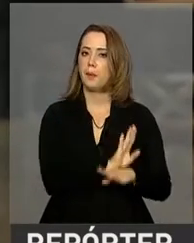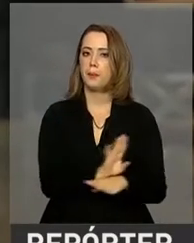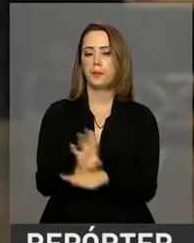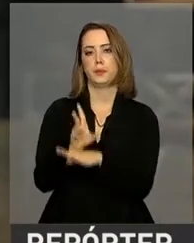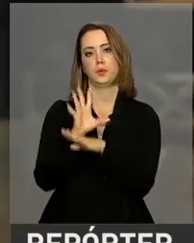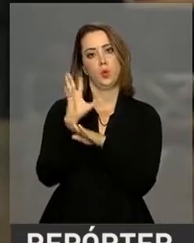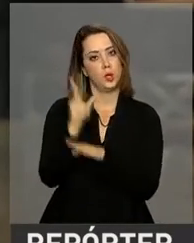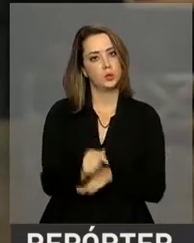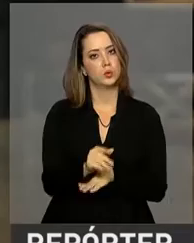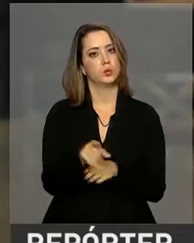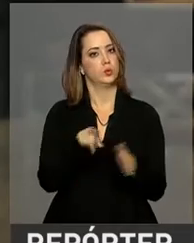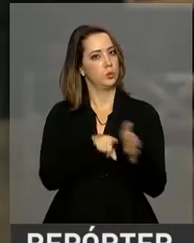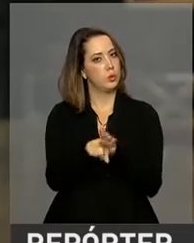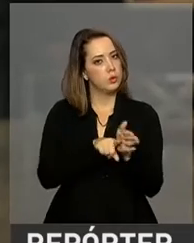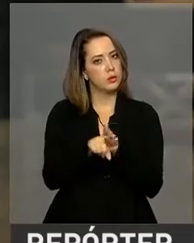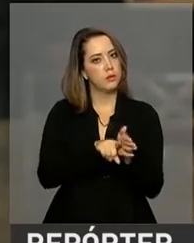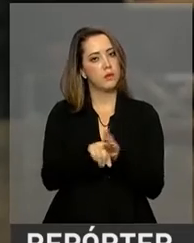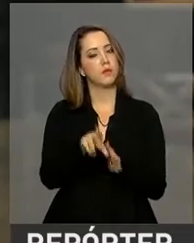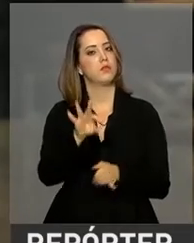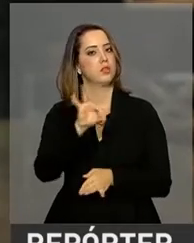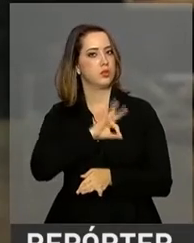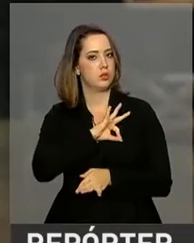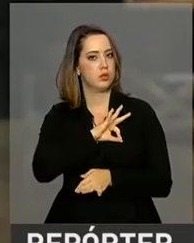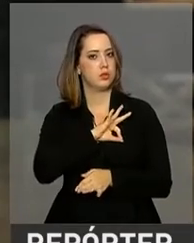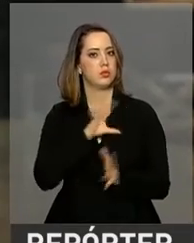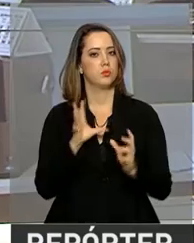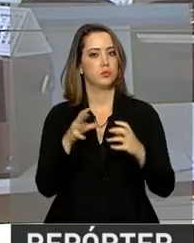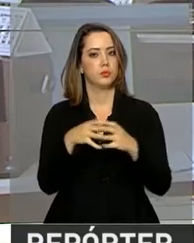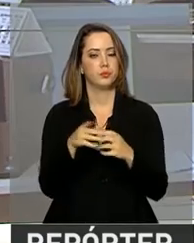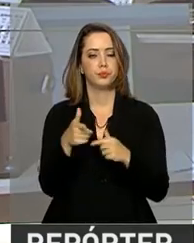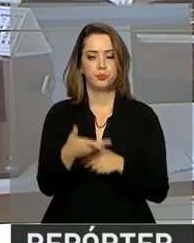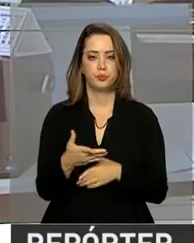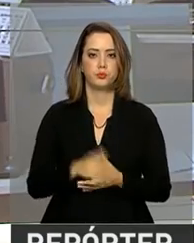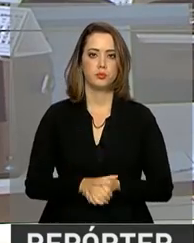à Operação Lava Jato e às instituições que dela fazem parte.